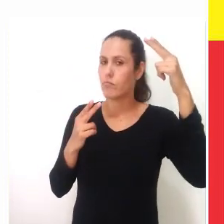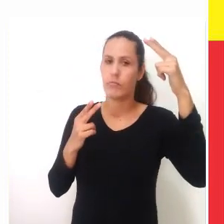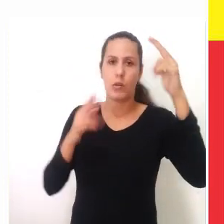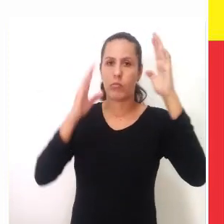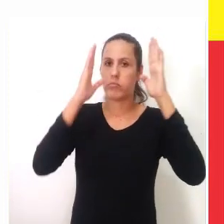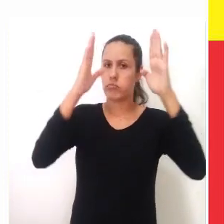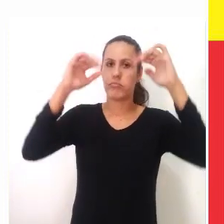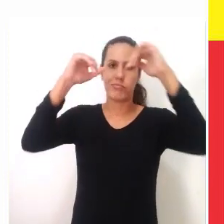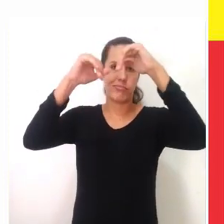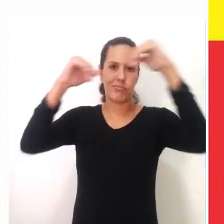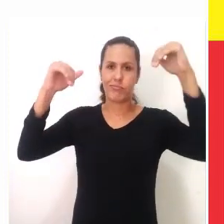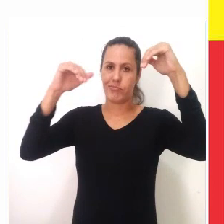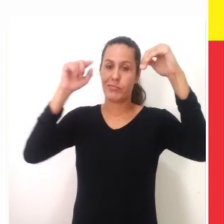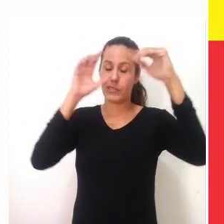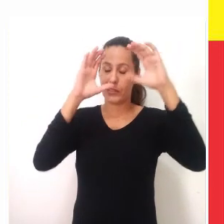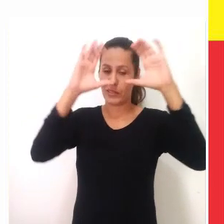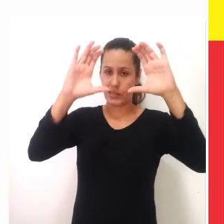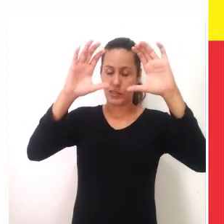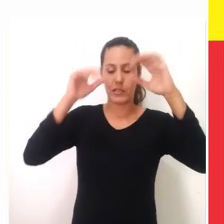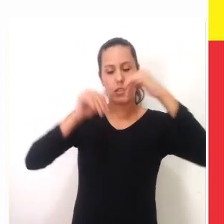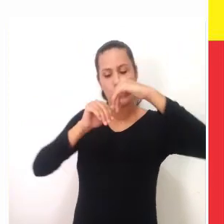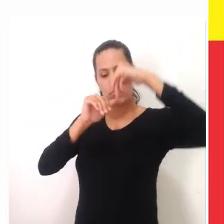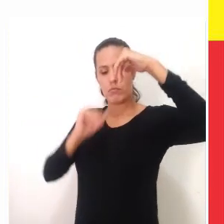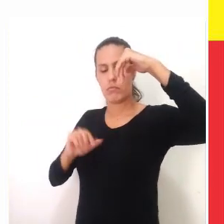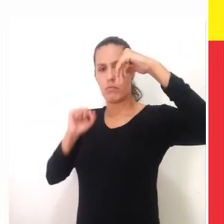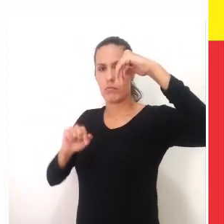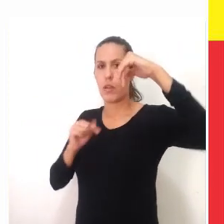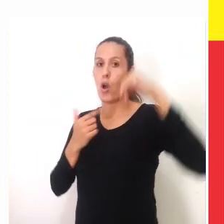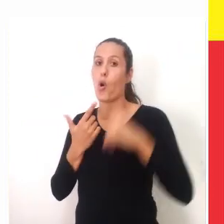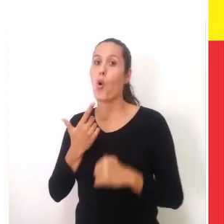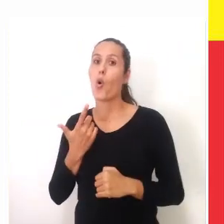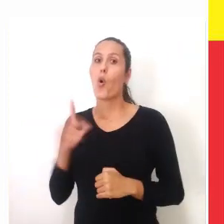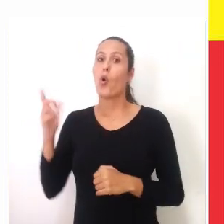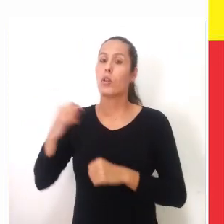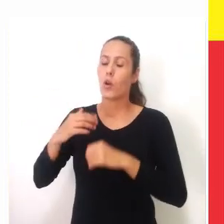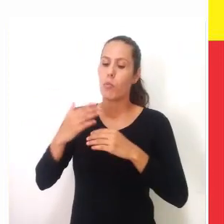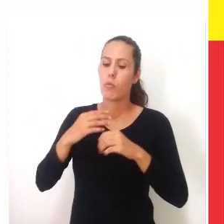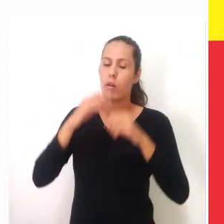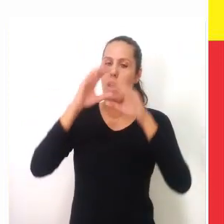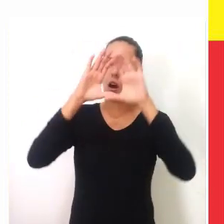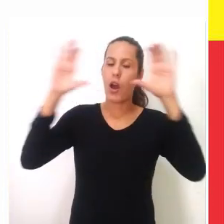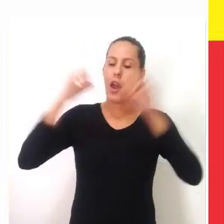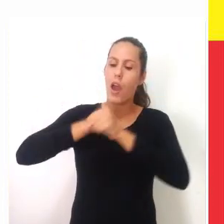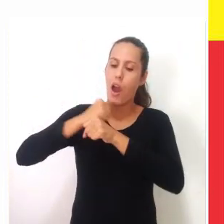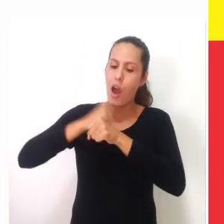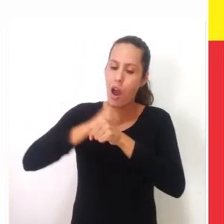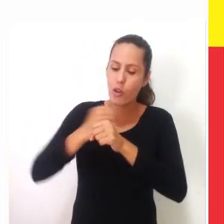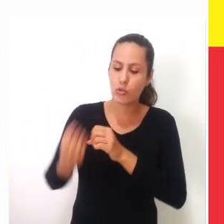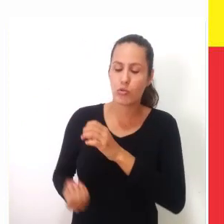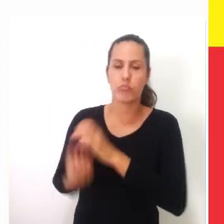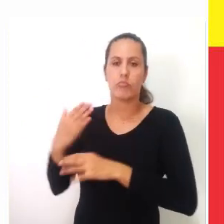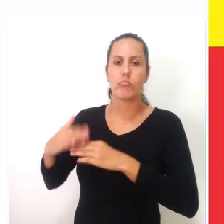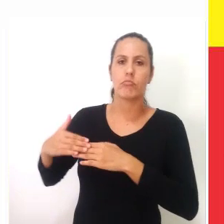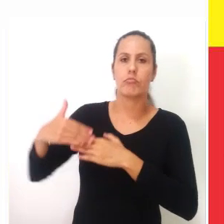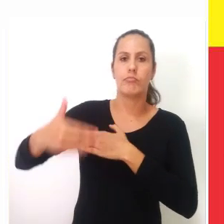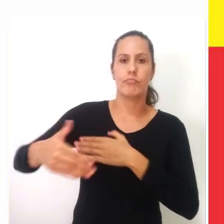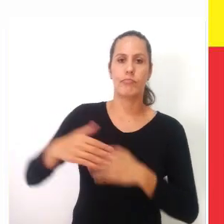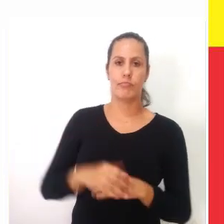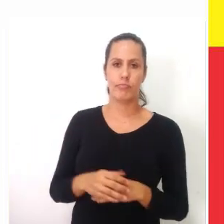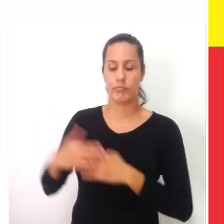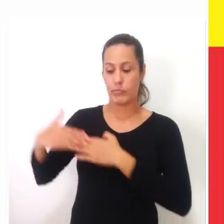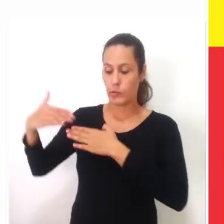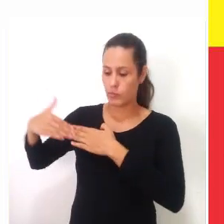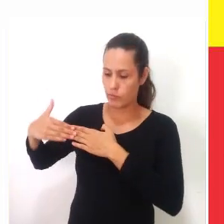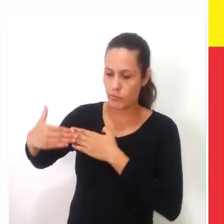ele apareceu na era paleozoica, mais para frente. Quando a gente